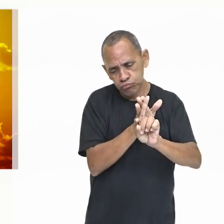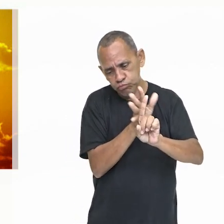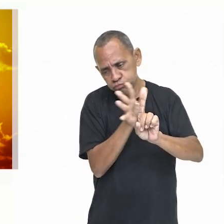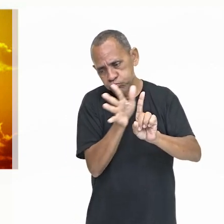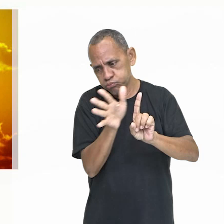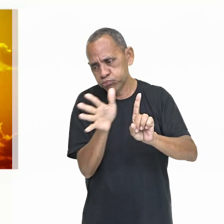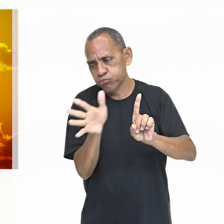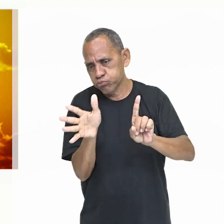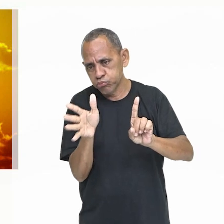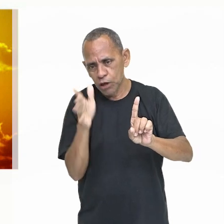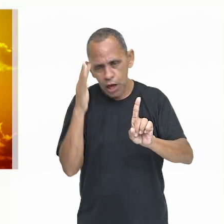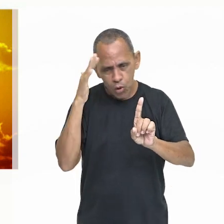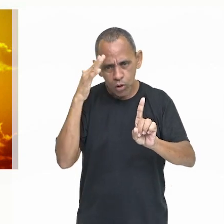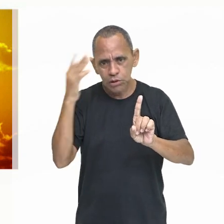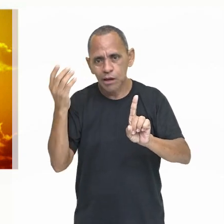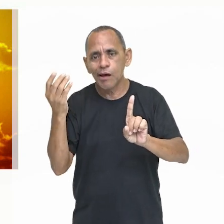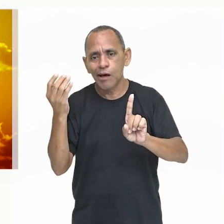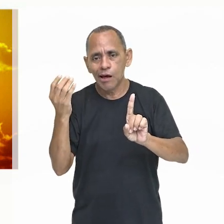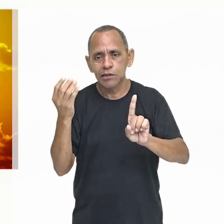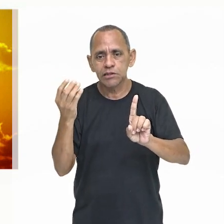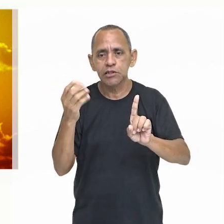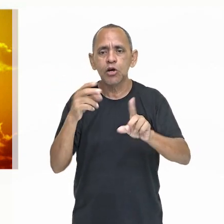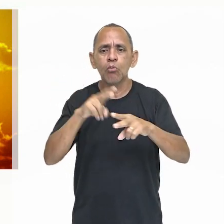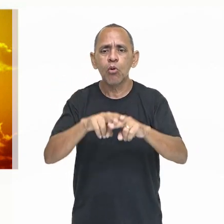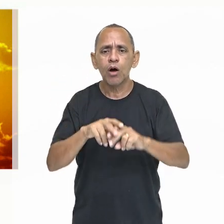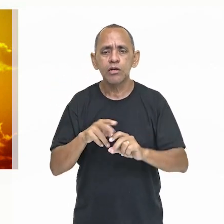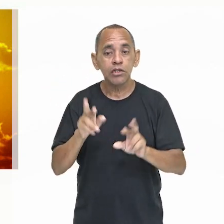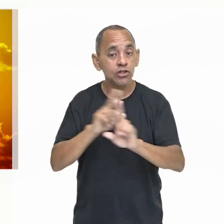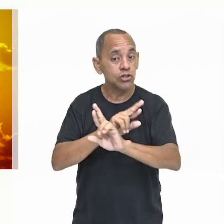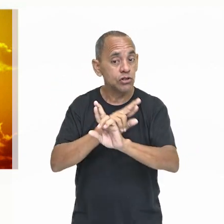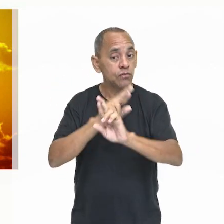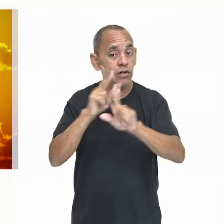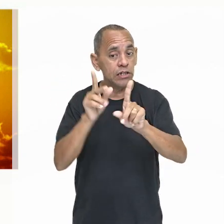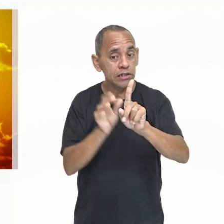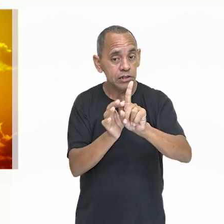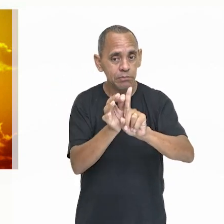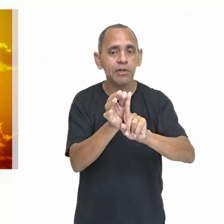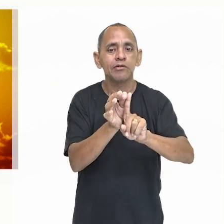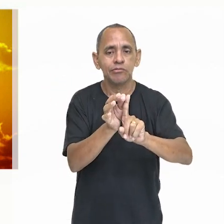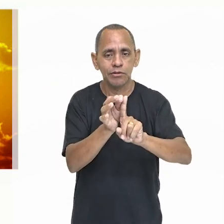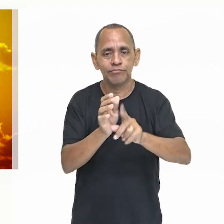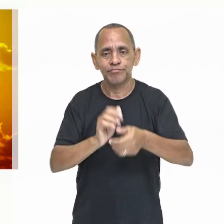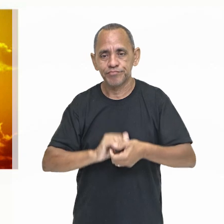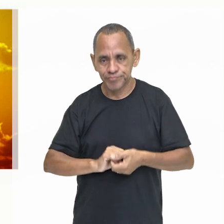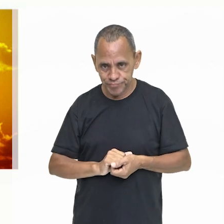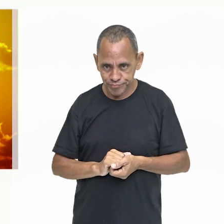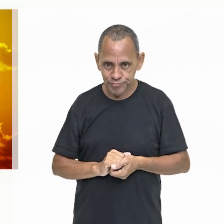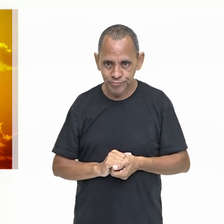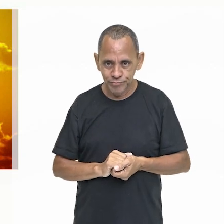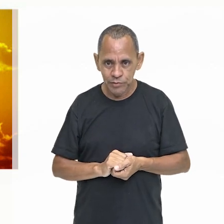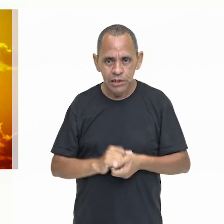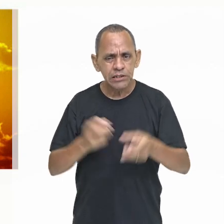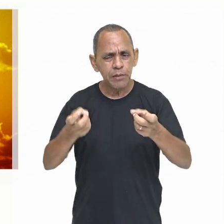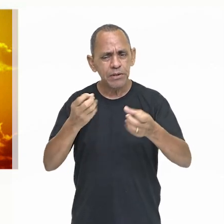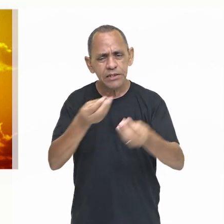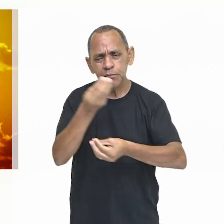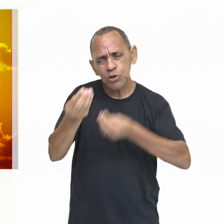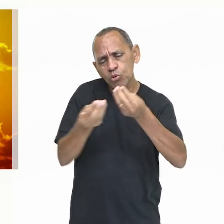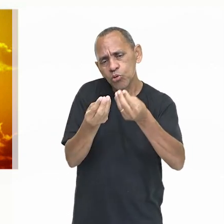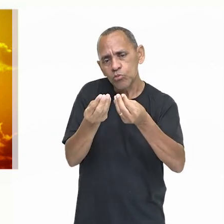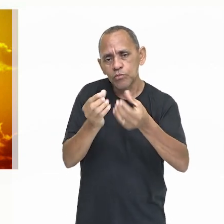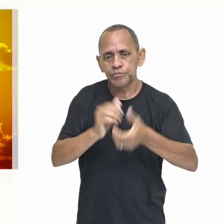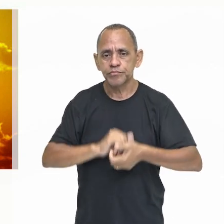devido à diferença de temperatura. Aí, você percebe isso